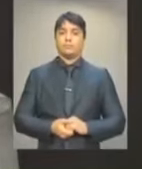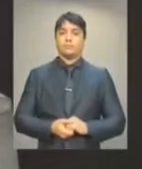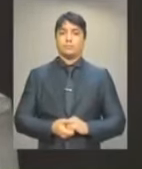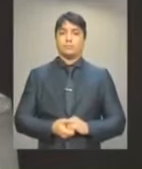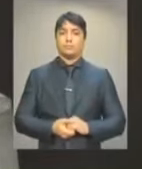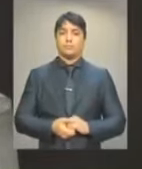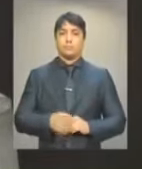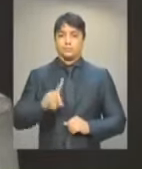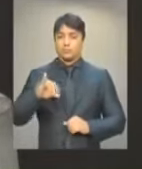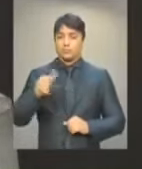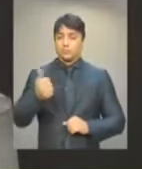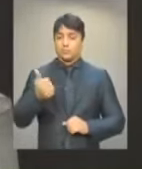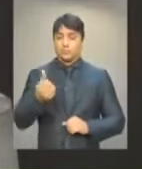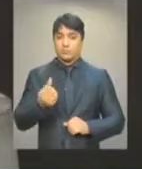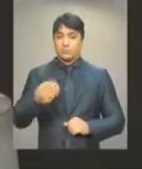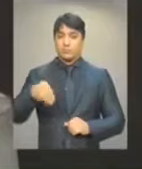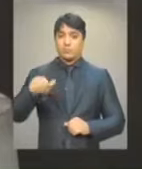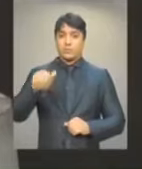daquele dia 16 de março